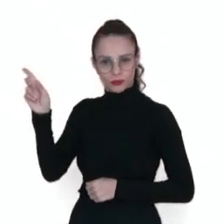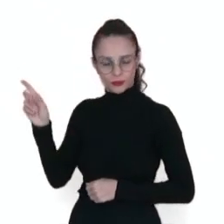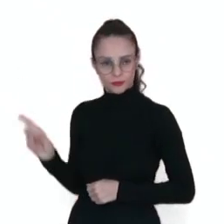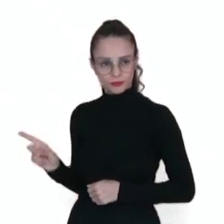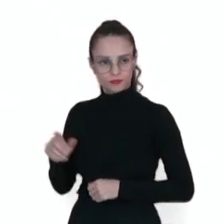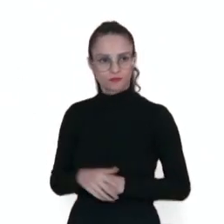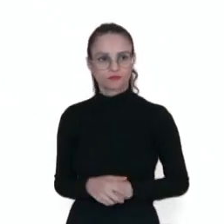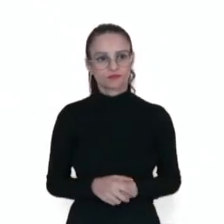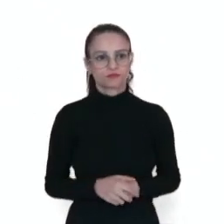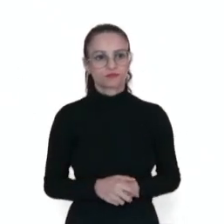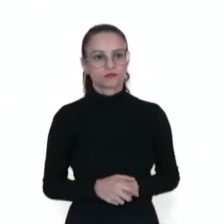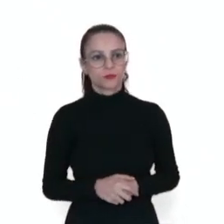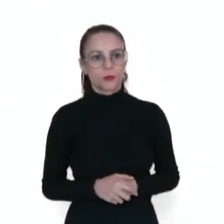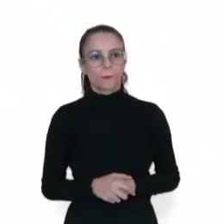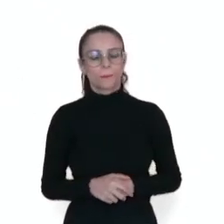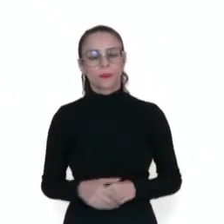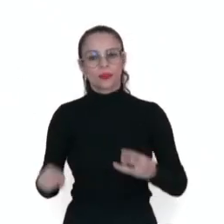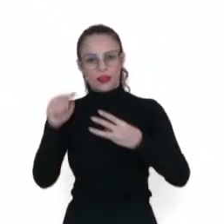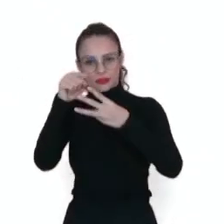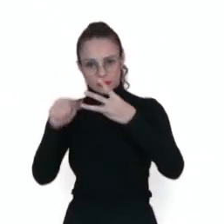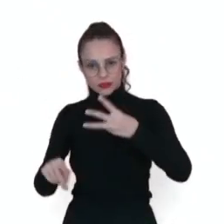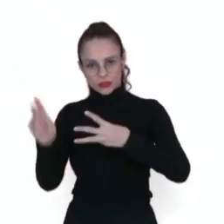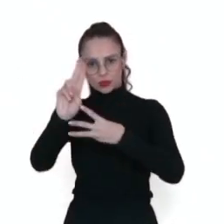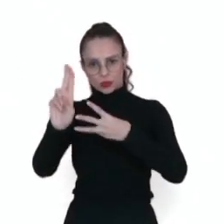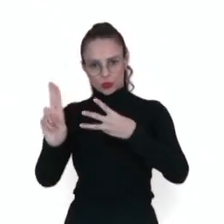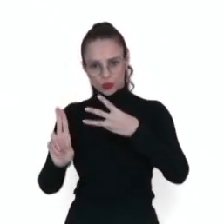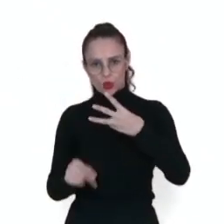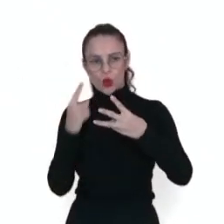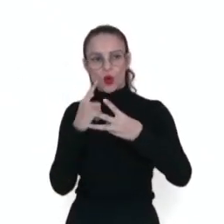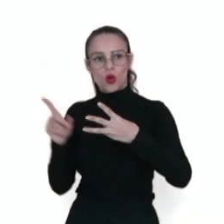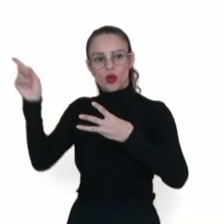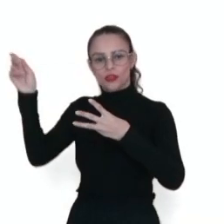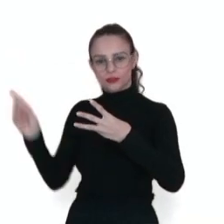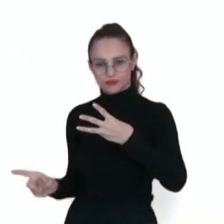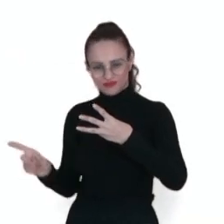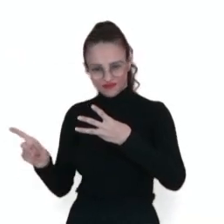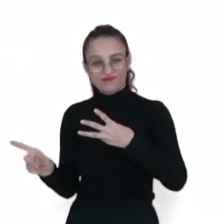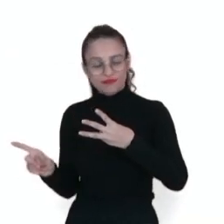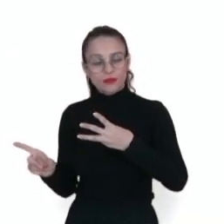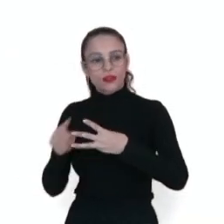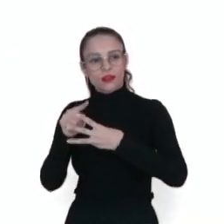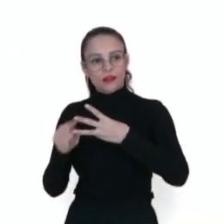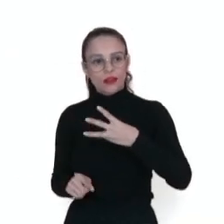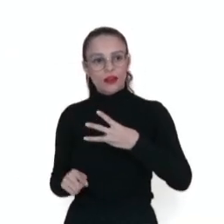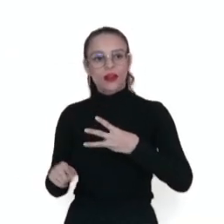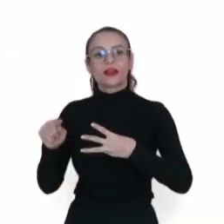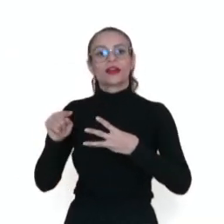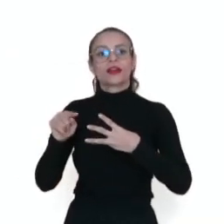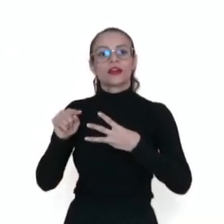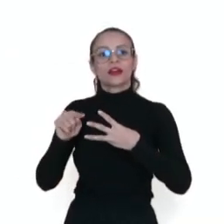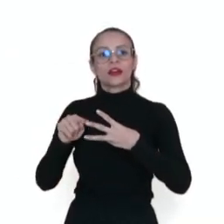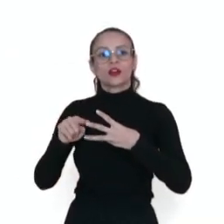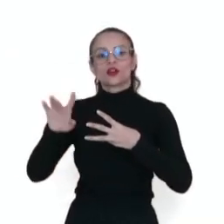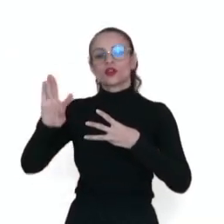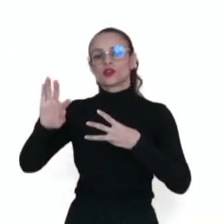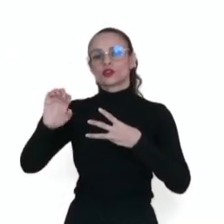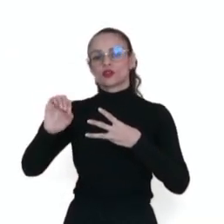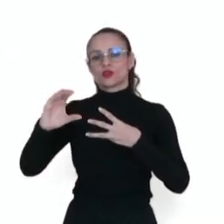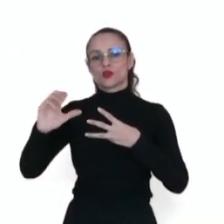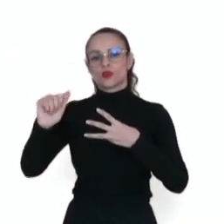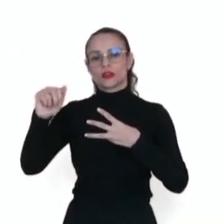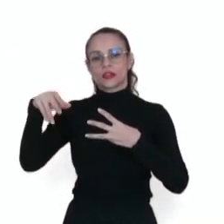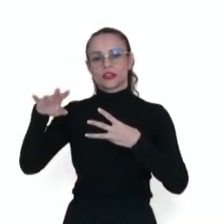e Tocantins-Araguaia, que pega ali uma parte, né, da região Nordeste. Então a Tocantins-Araguaia está aqui no centro do